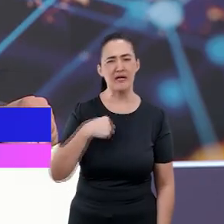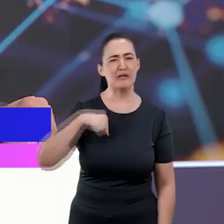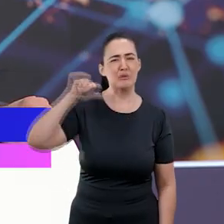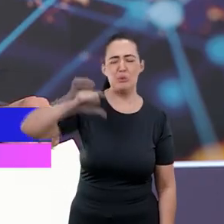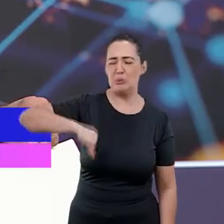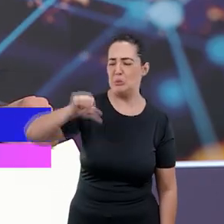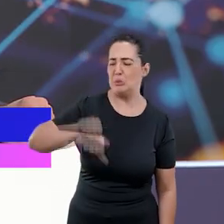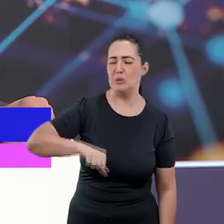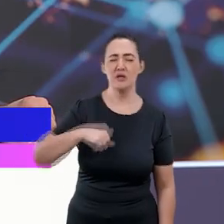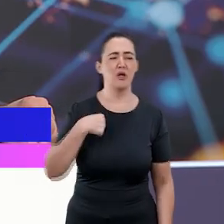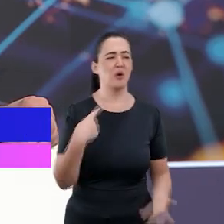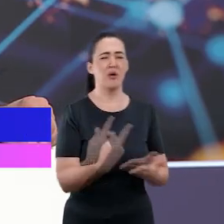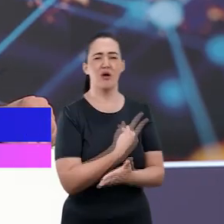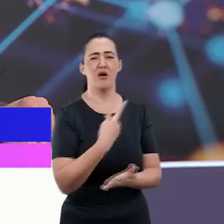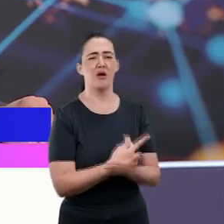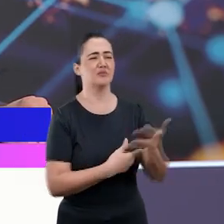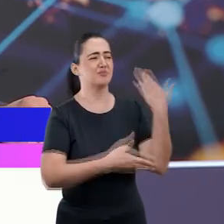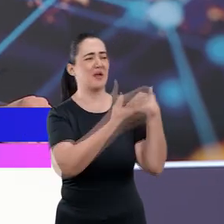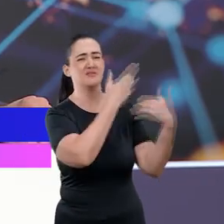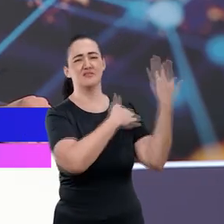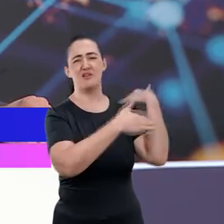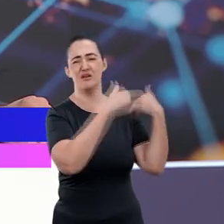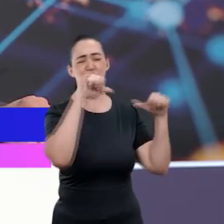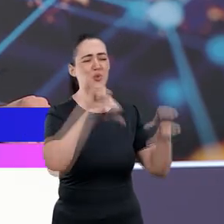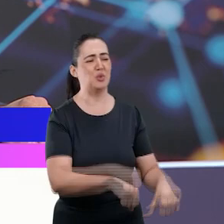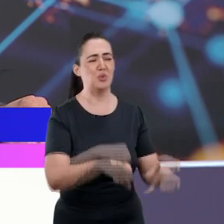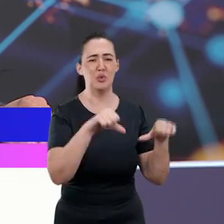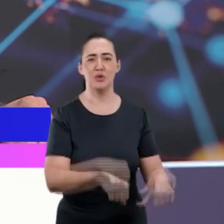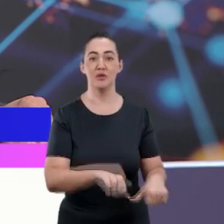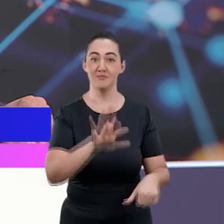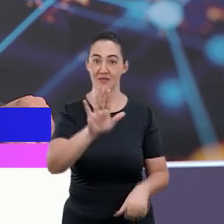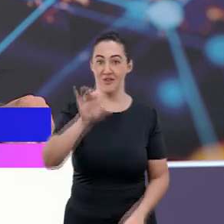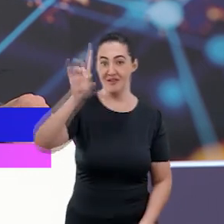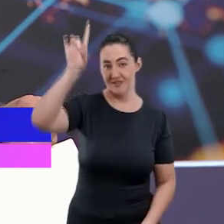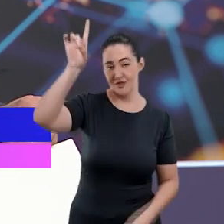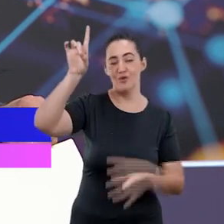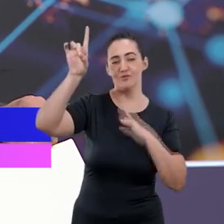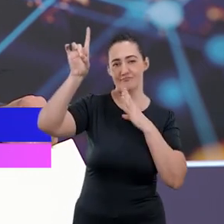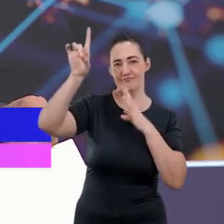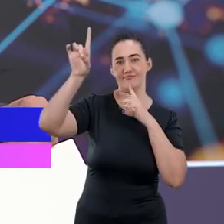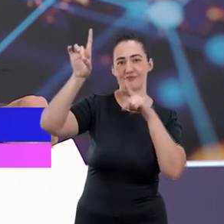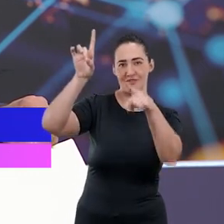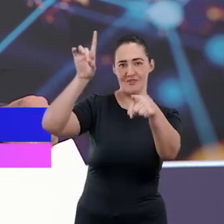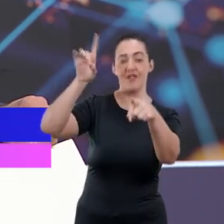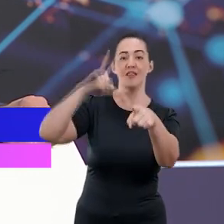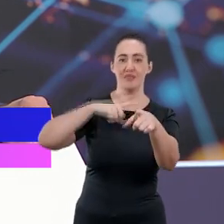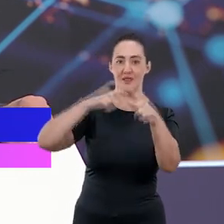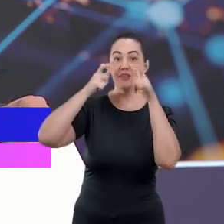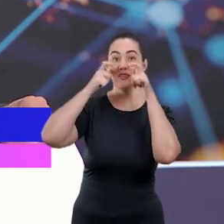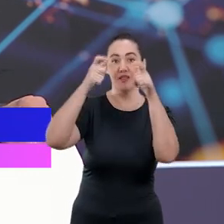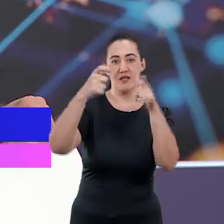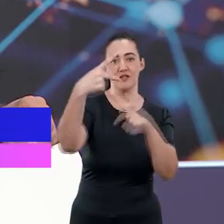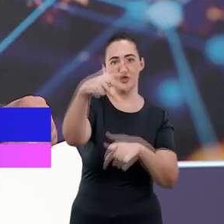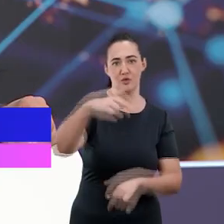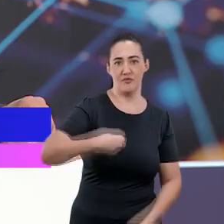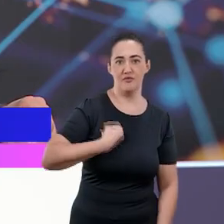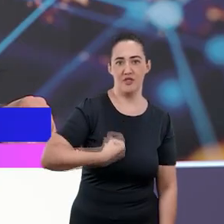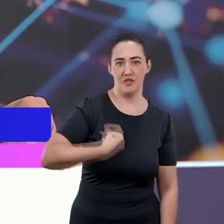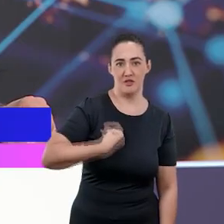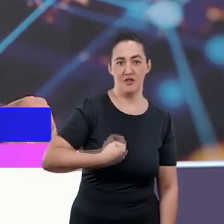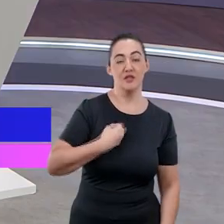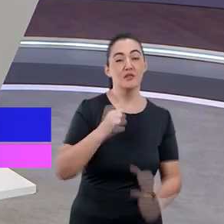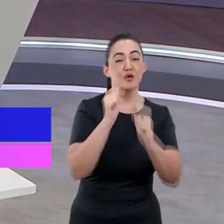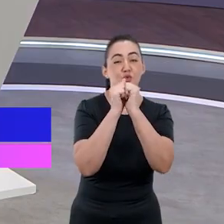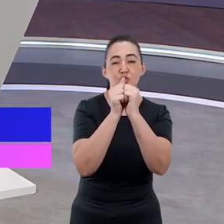escolhas equivocadas, saiba que Deus, Ele te ama, Ele se importa e Ele está aí bem perto de você.